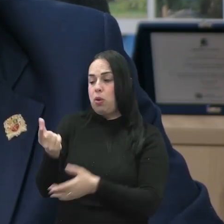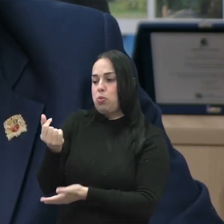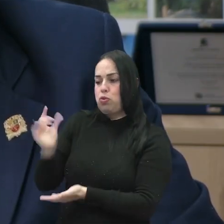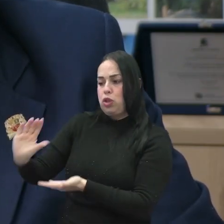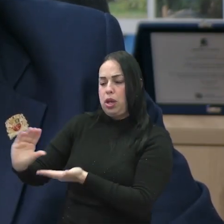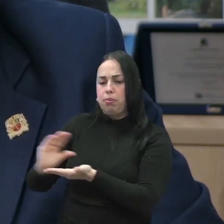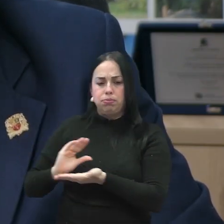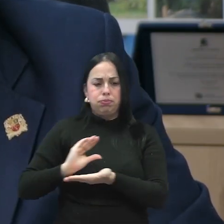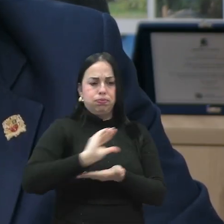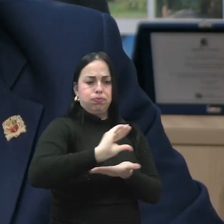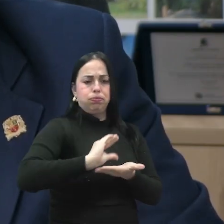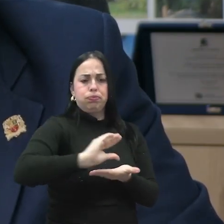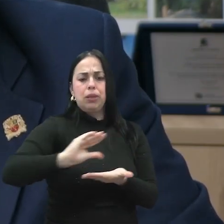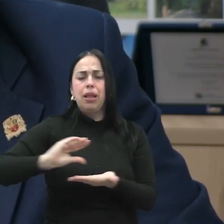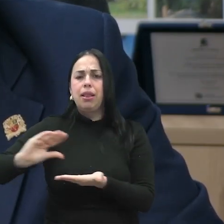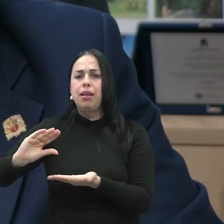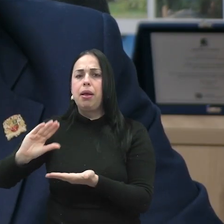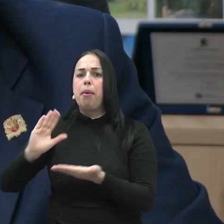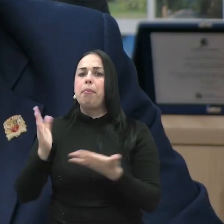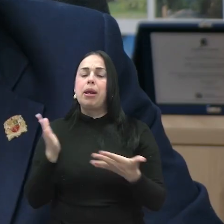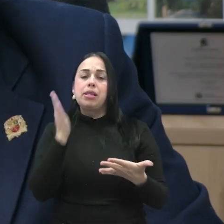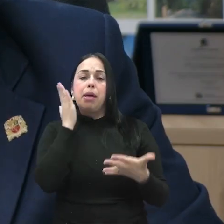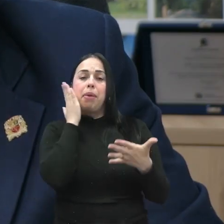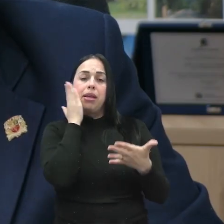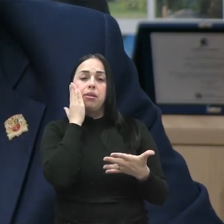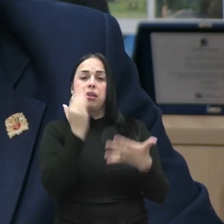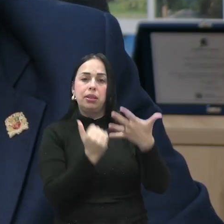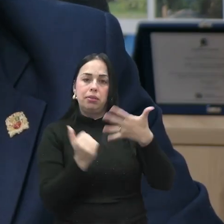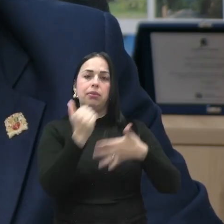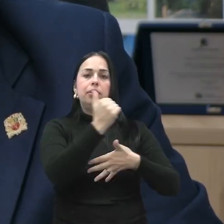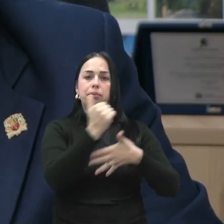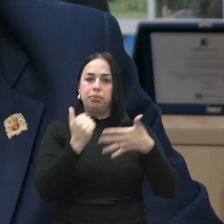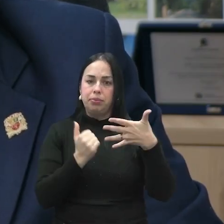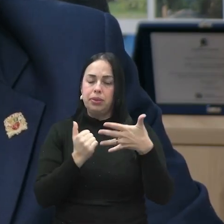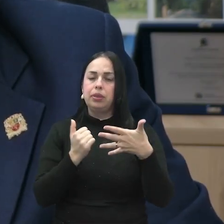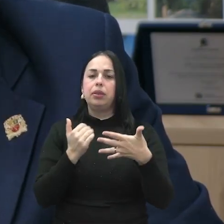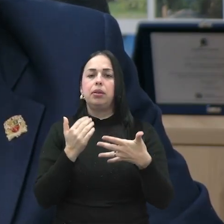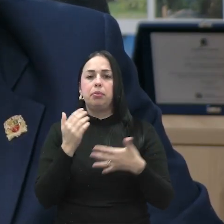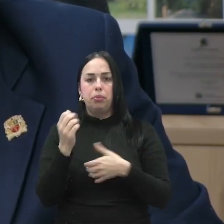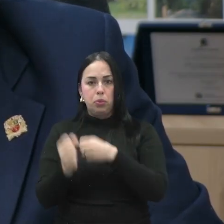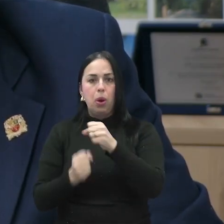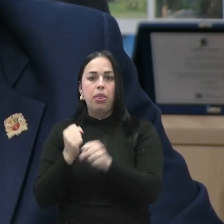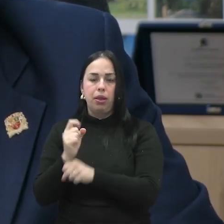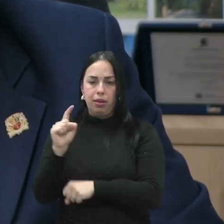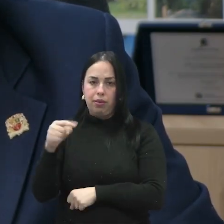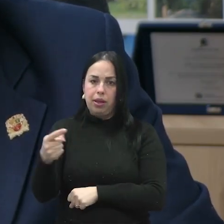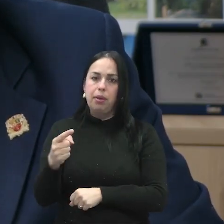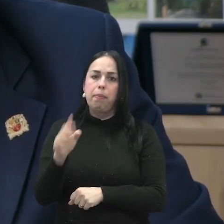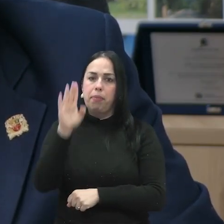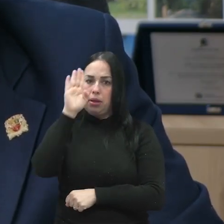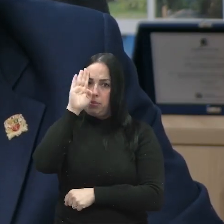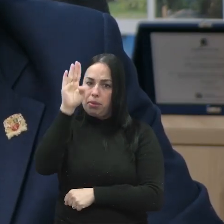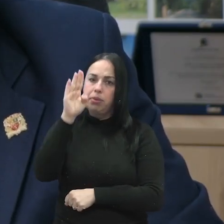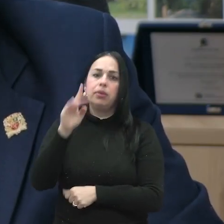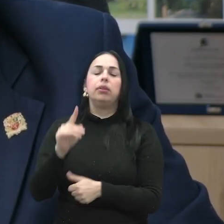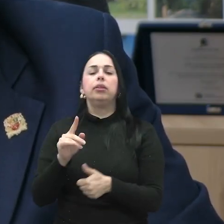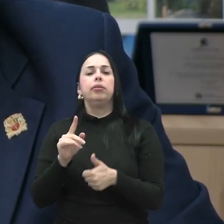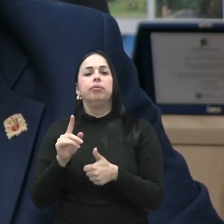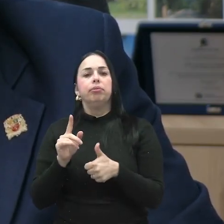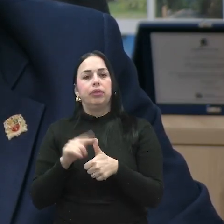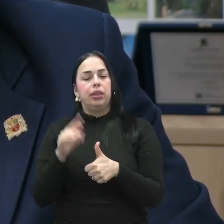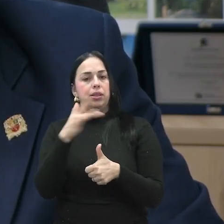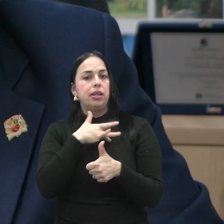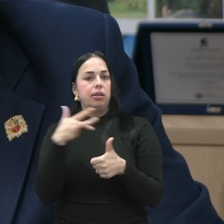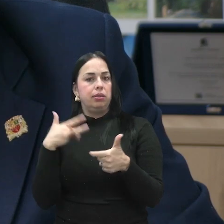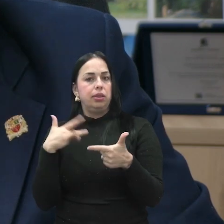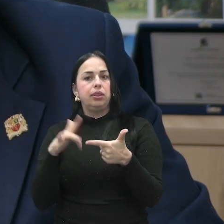né? São finitos. Então, a gente tem que priorizar, e é isso que vai ser priorizado para o próximo ano, principalmente no tocante